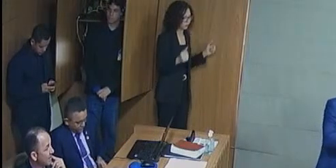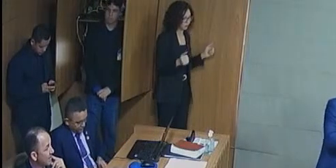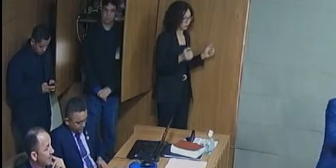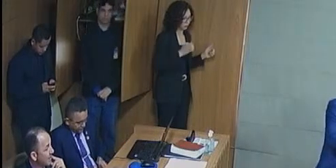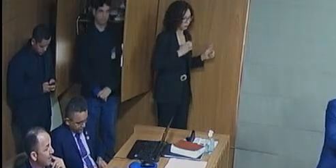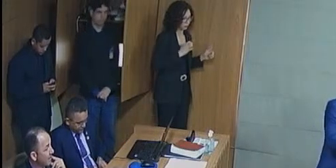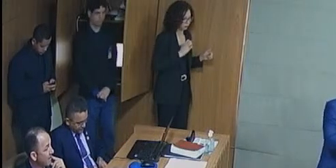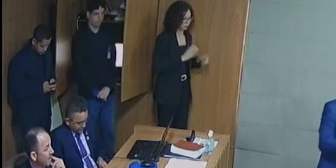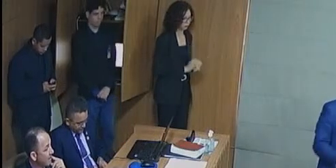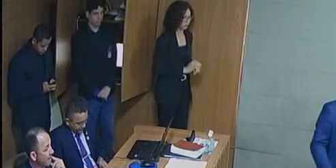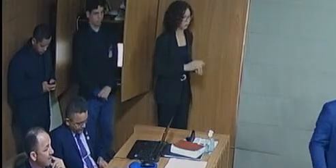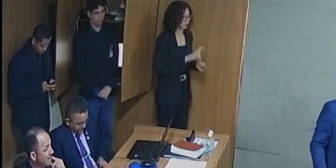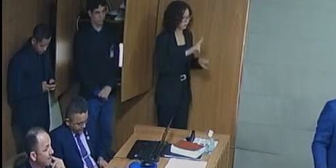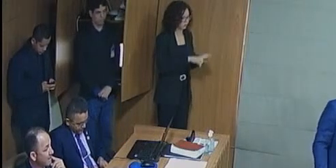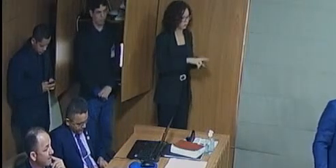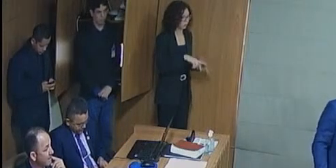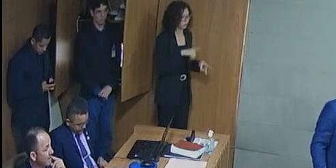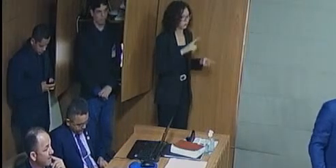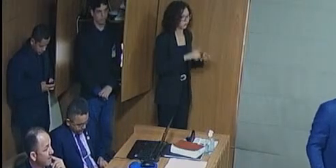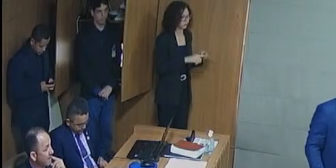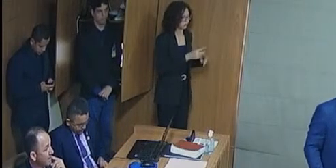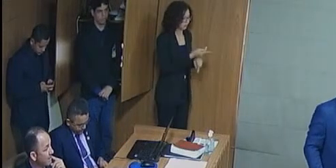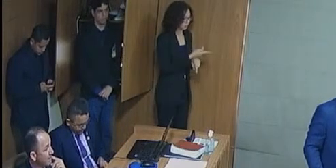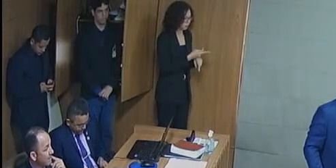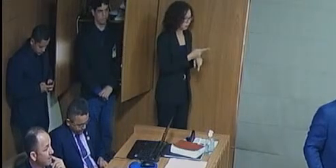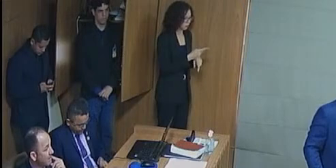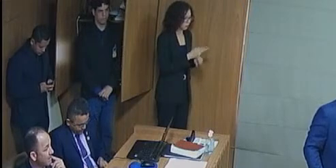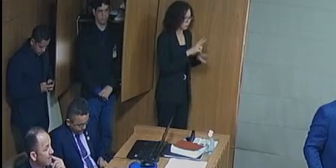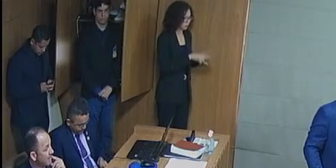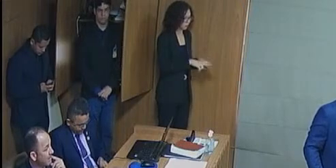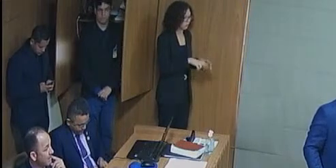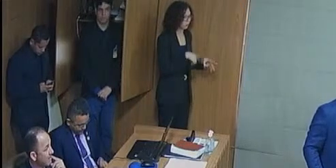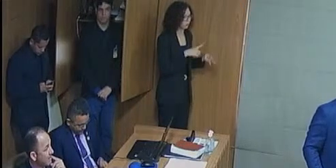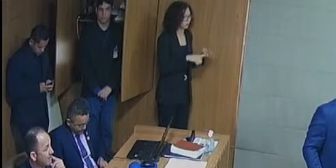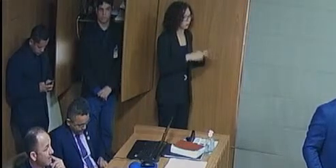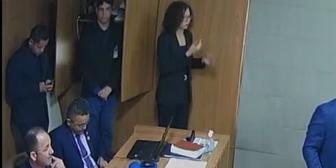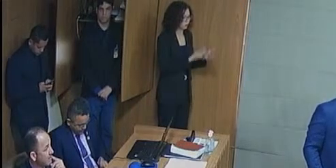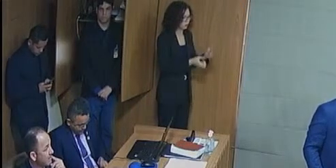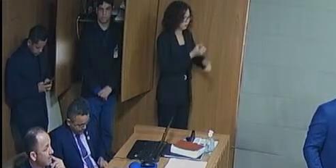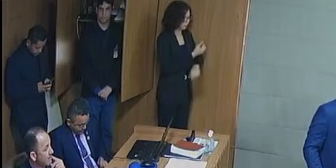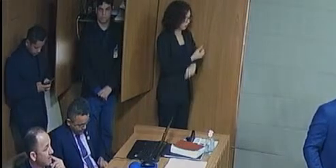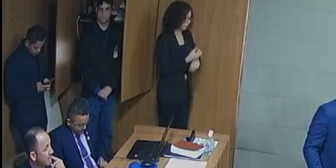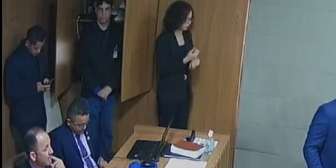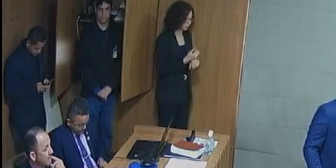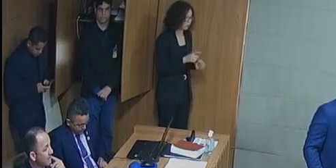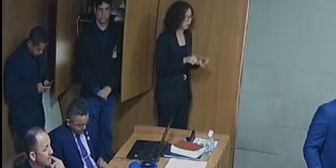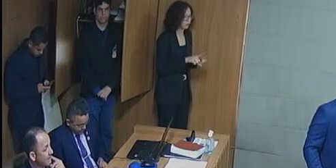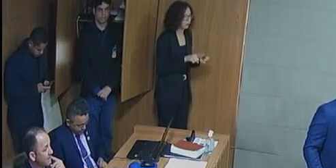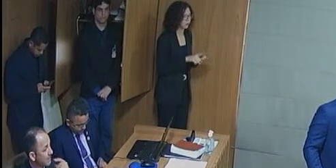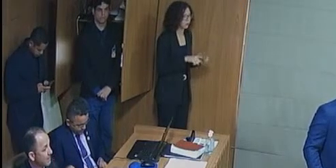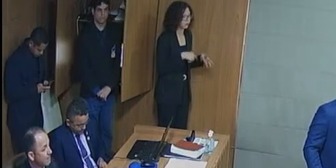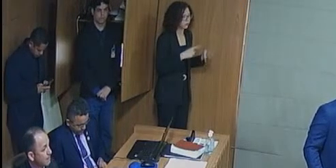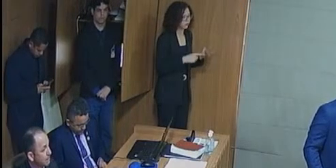prisão busque apreensão perca do mandato e sequestro de